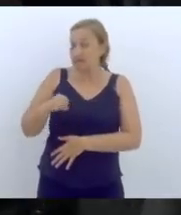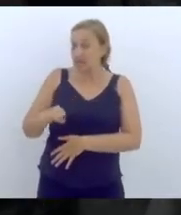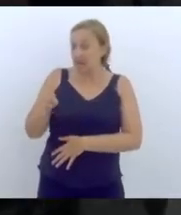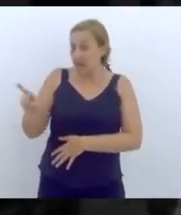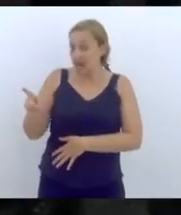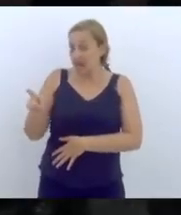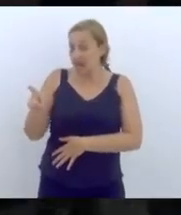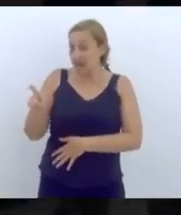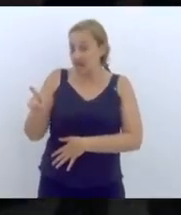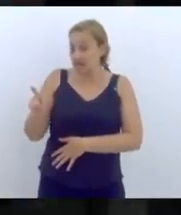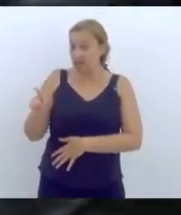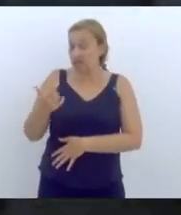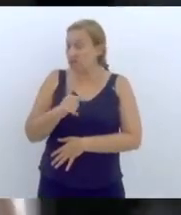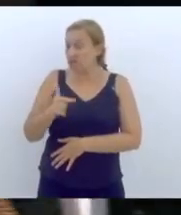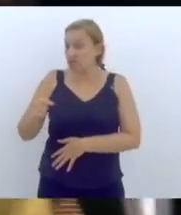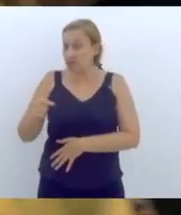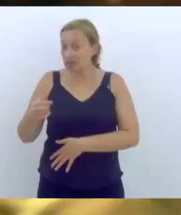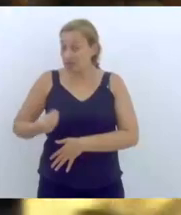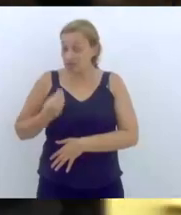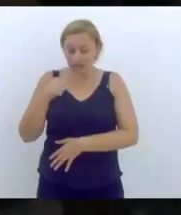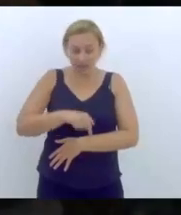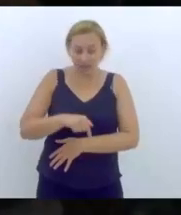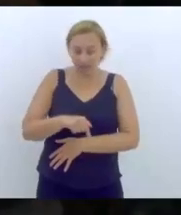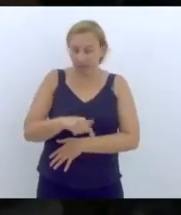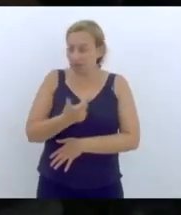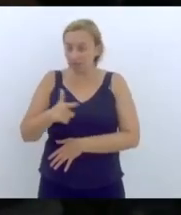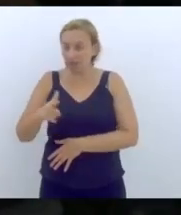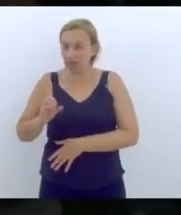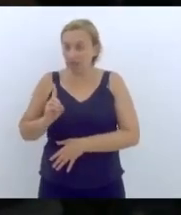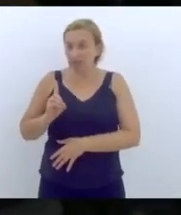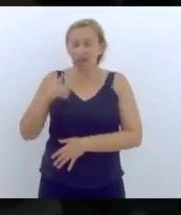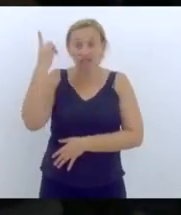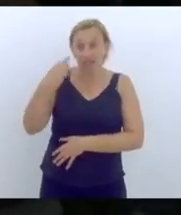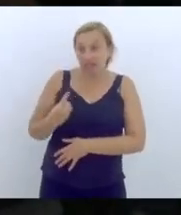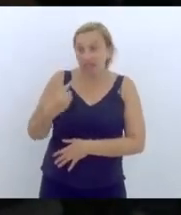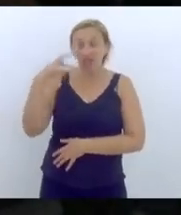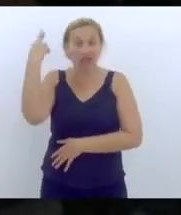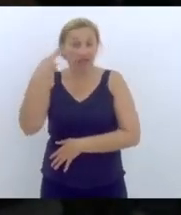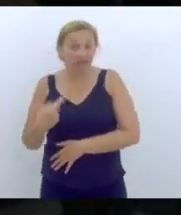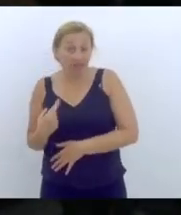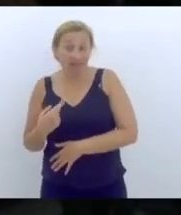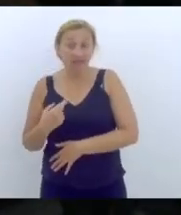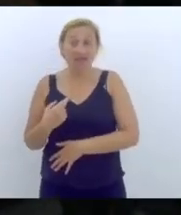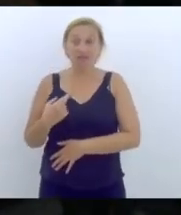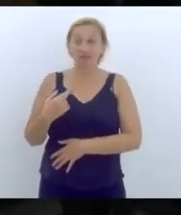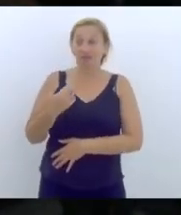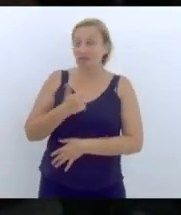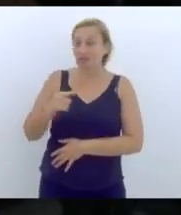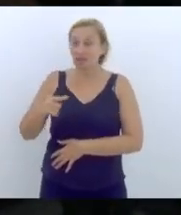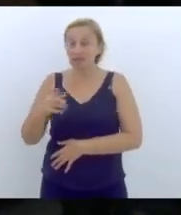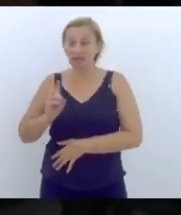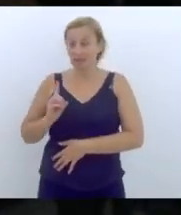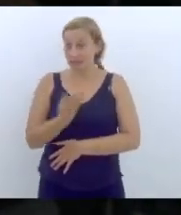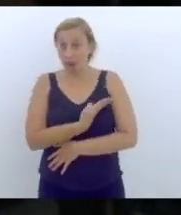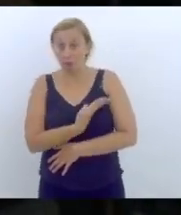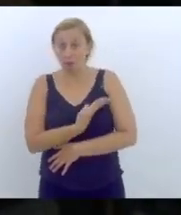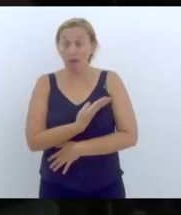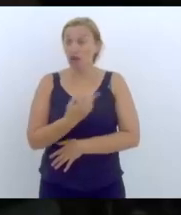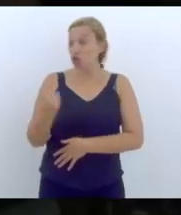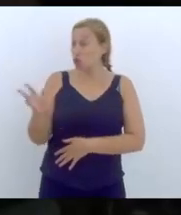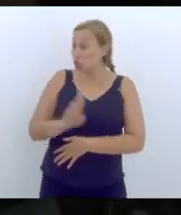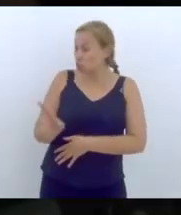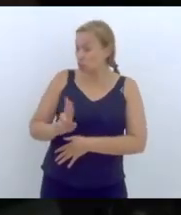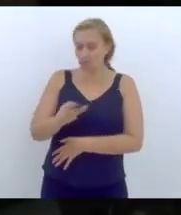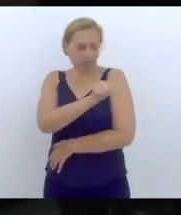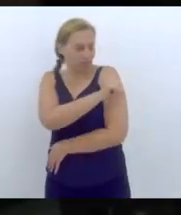3 mandatos nessa Alerj, não existiria Dani Monteiro, não existiria Renata Souza, não existiria Dani Balbi. E o nome é